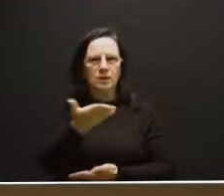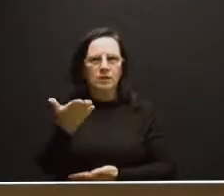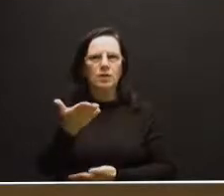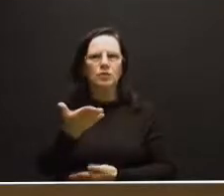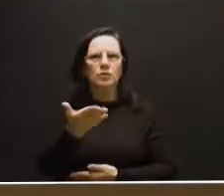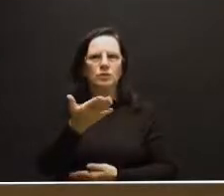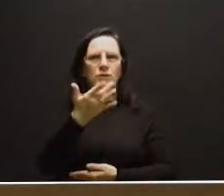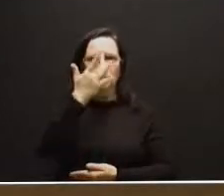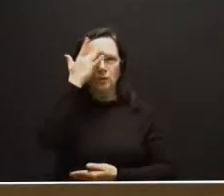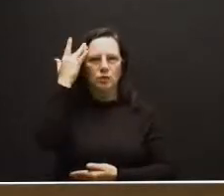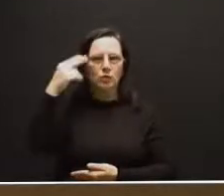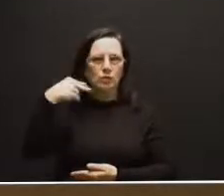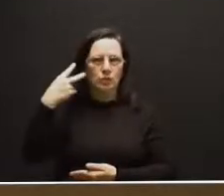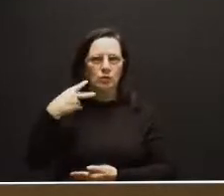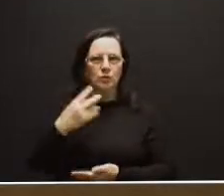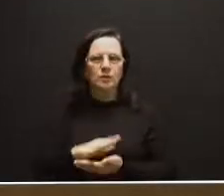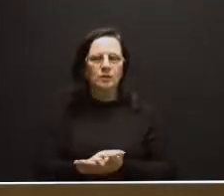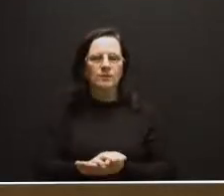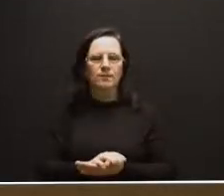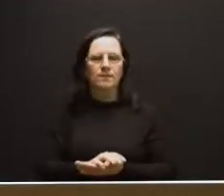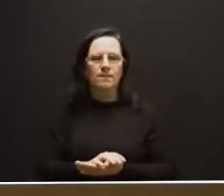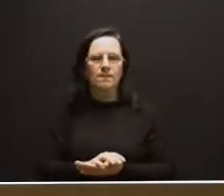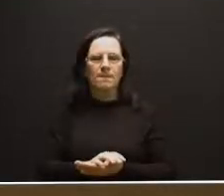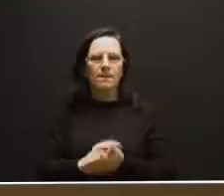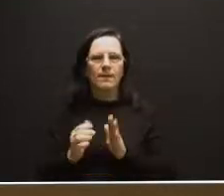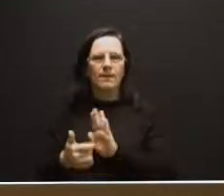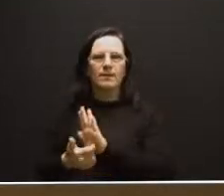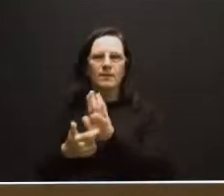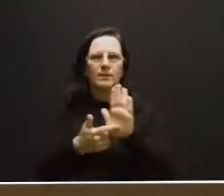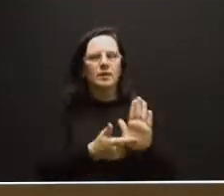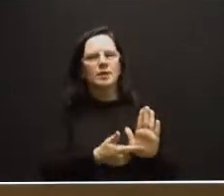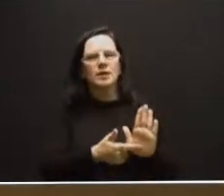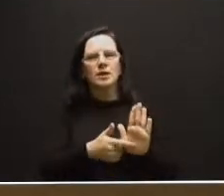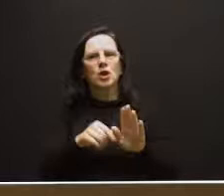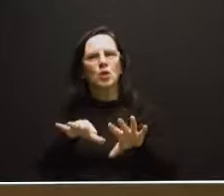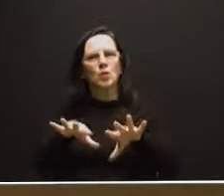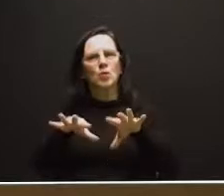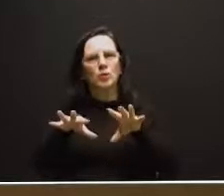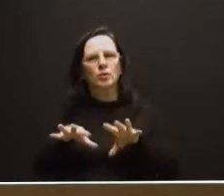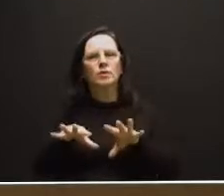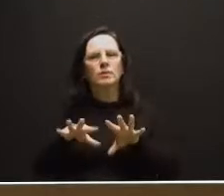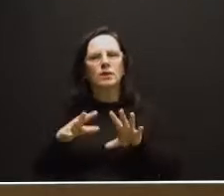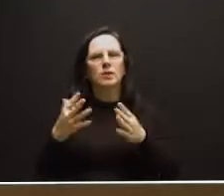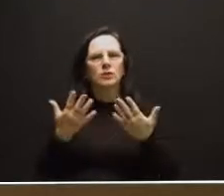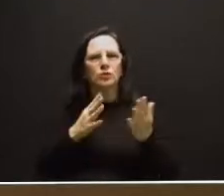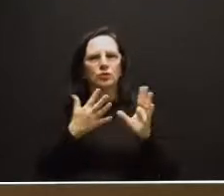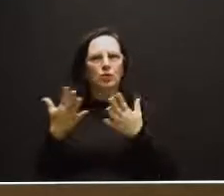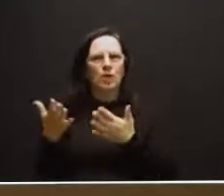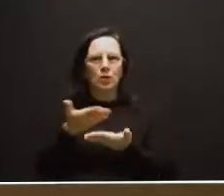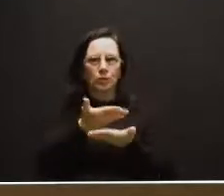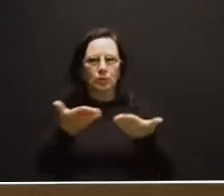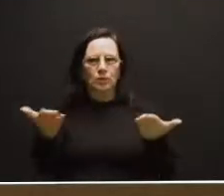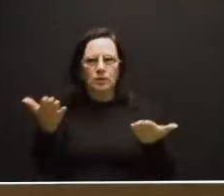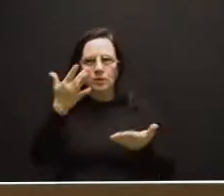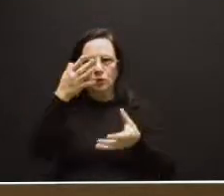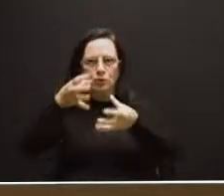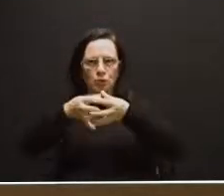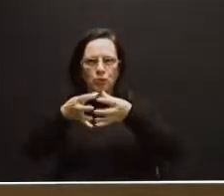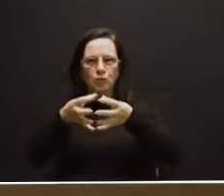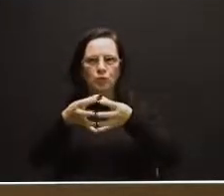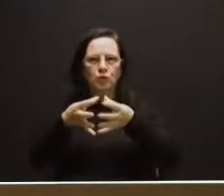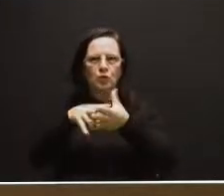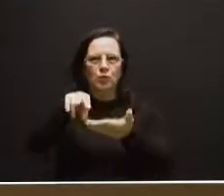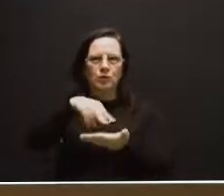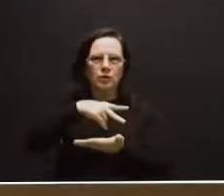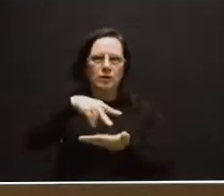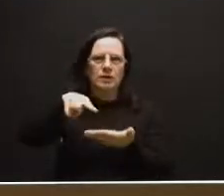representa a população desta cidade apresentamos a presente moção de aplauso a todos os integrantes da companhia de dança de